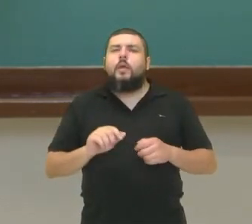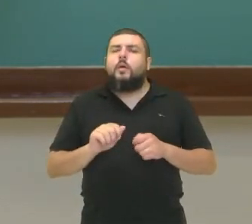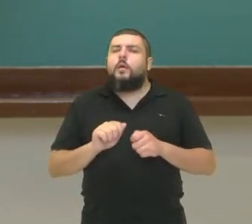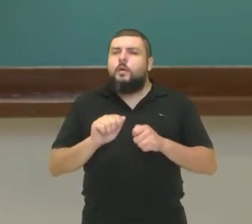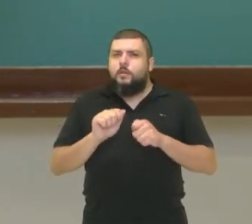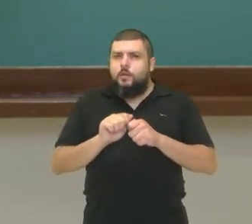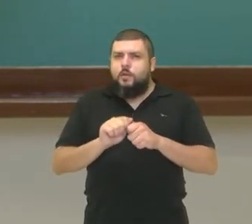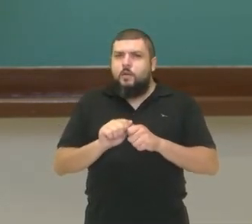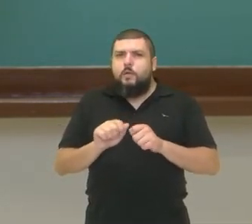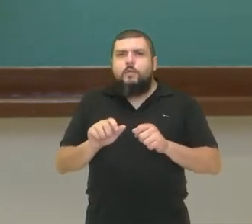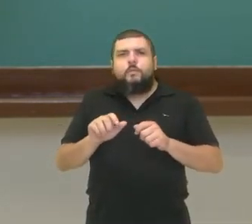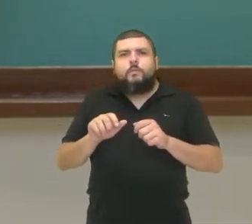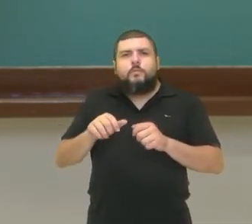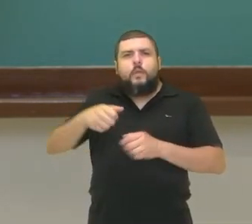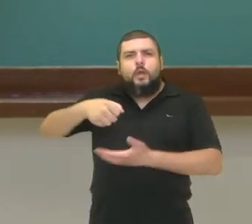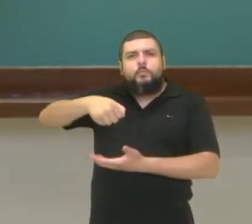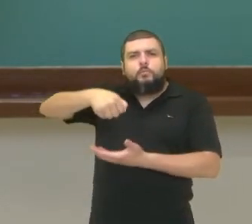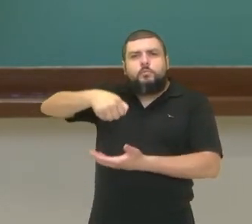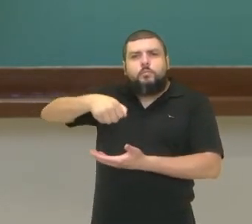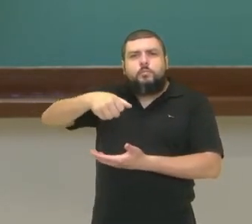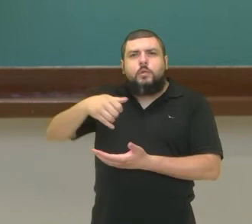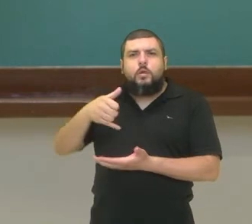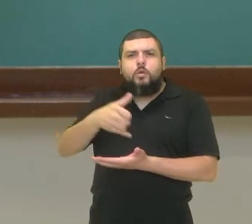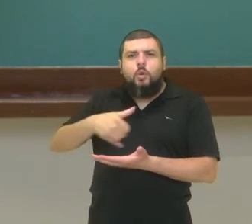o ambiente e ele ficou tão